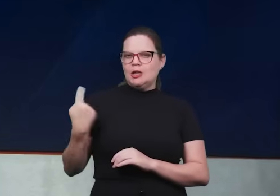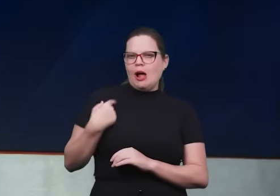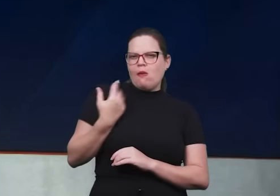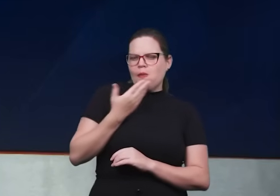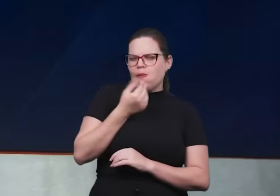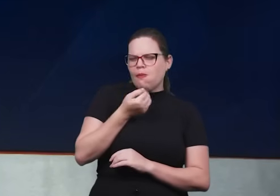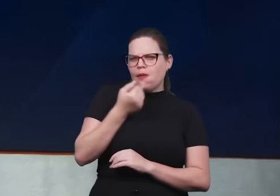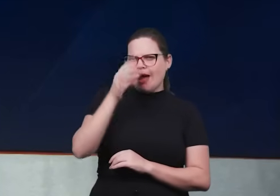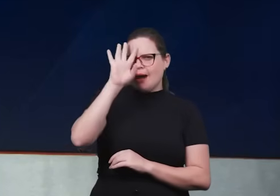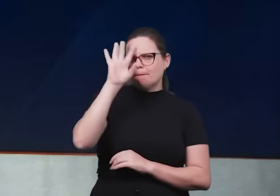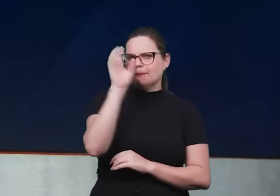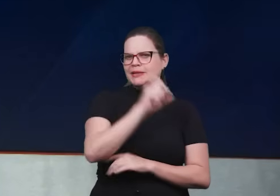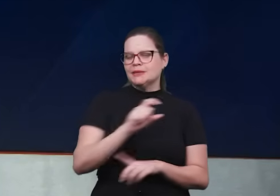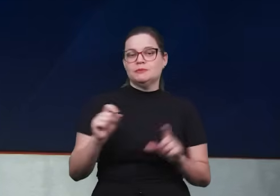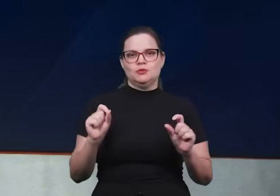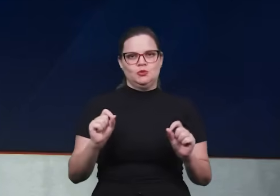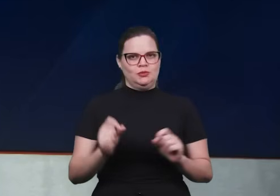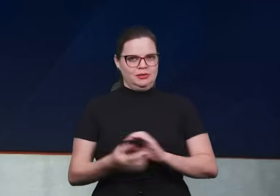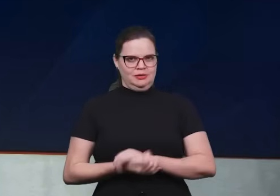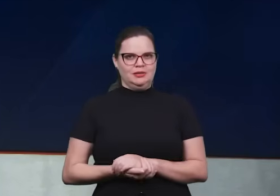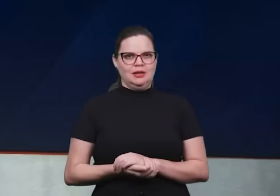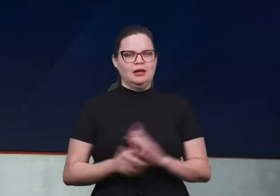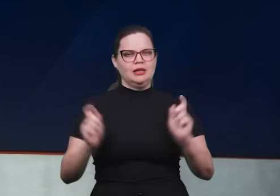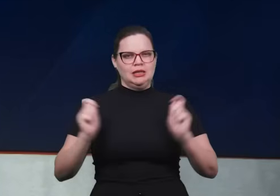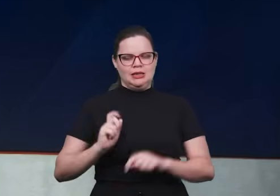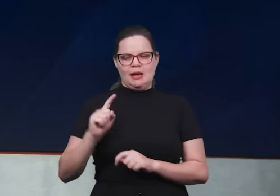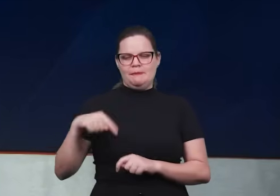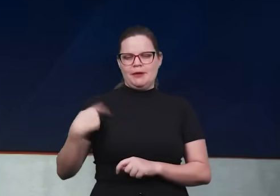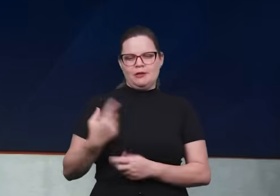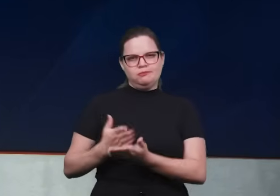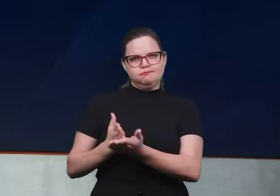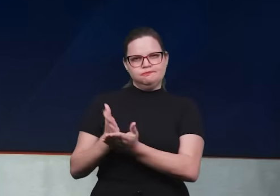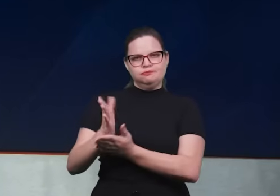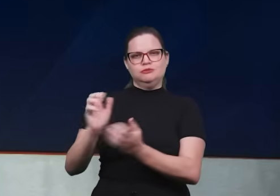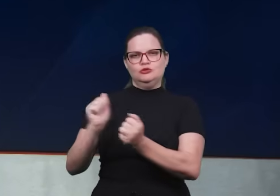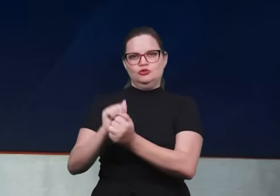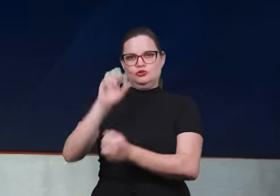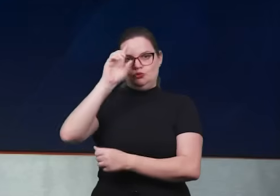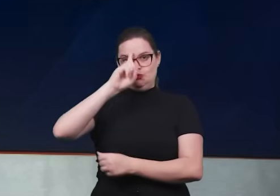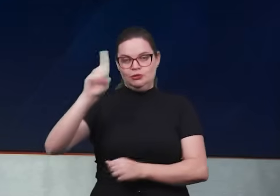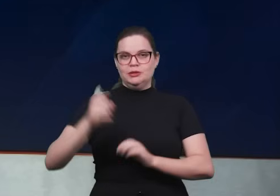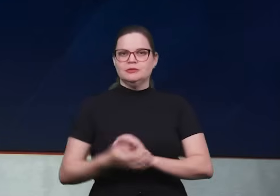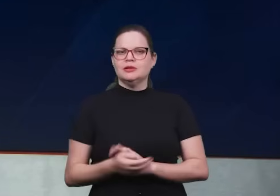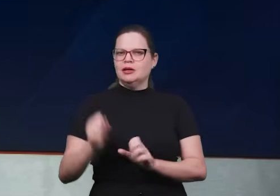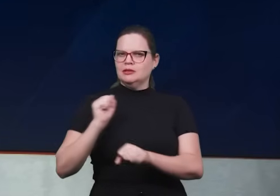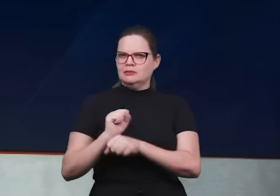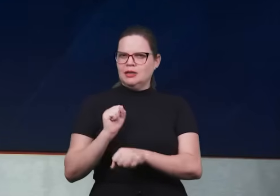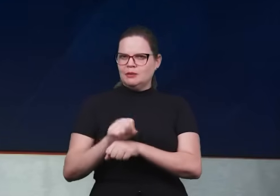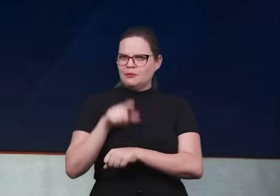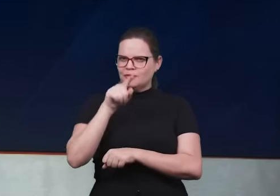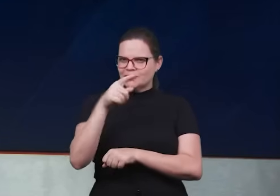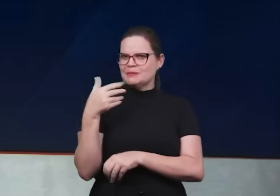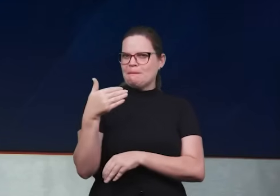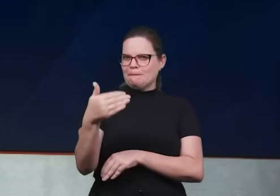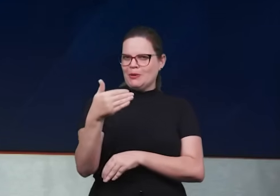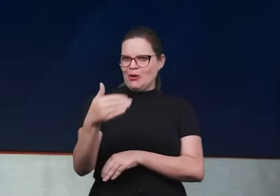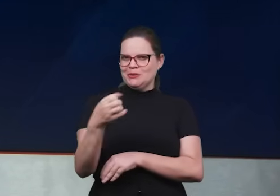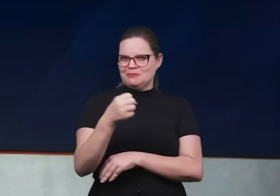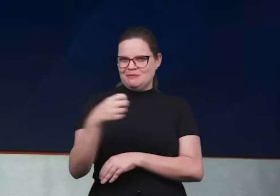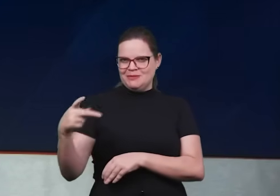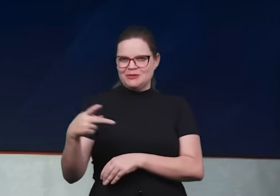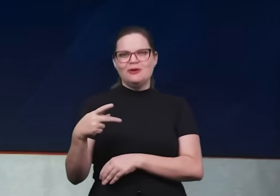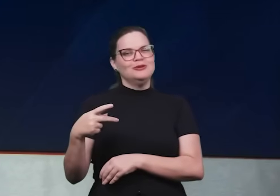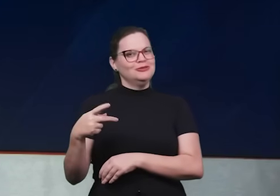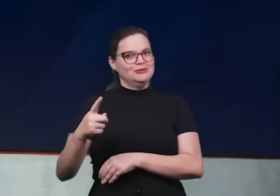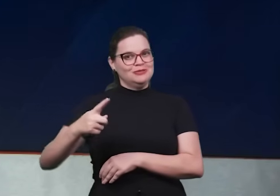disso, uma preciosa lição para a caminhada com Deus. Contamos com a sua participação na próxima